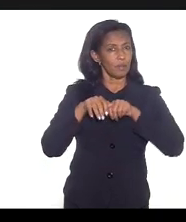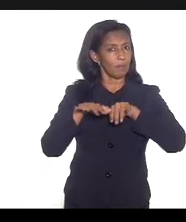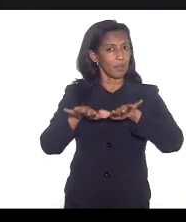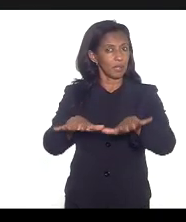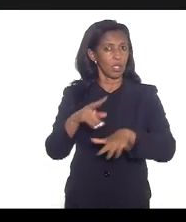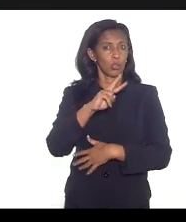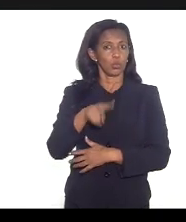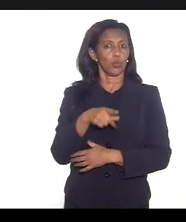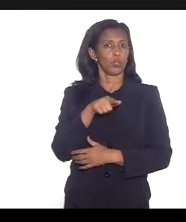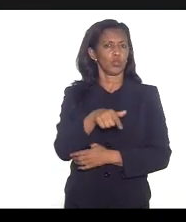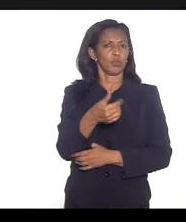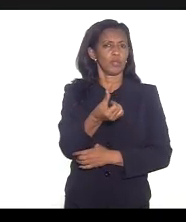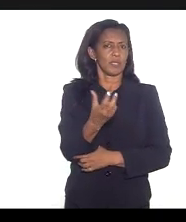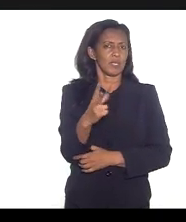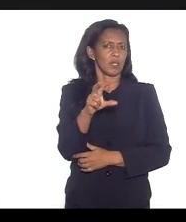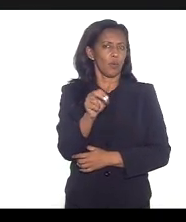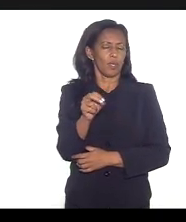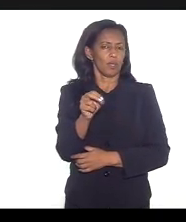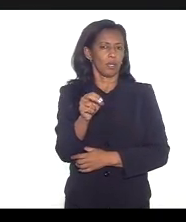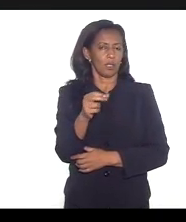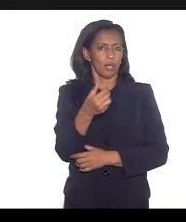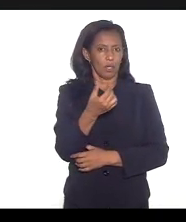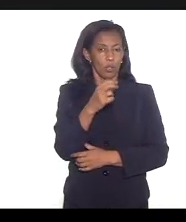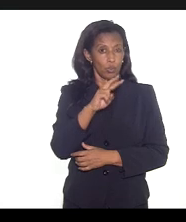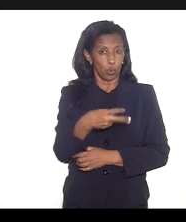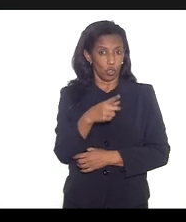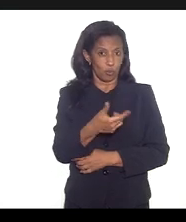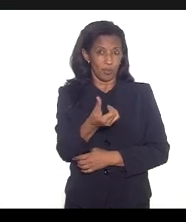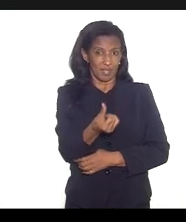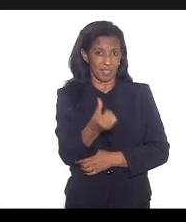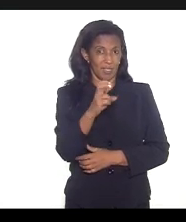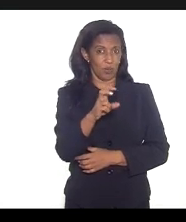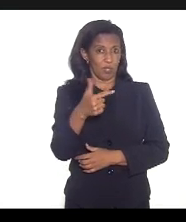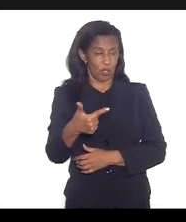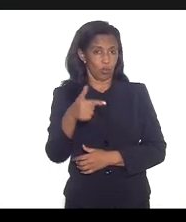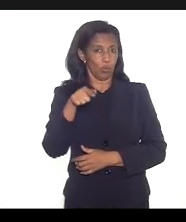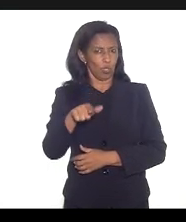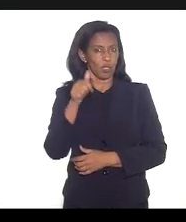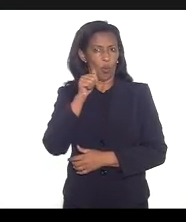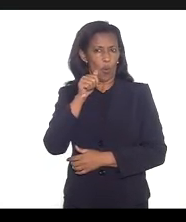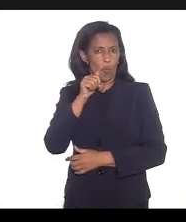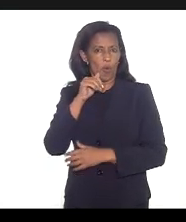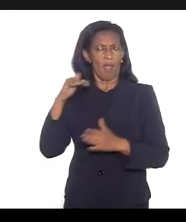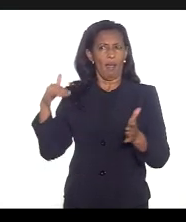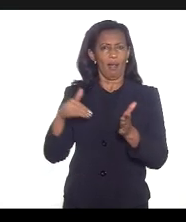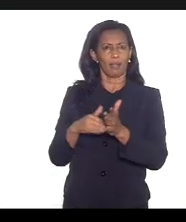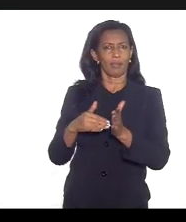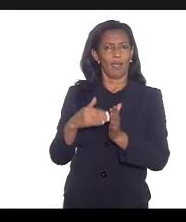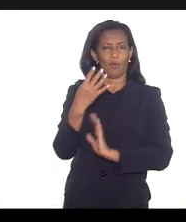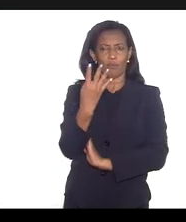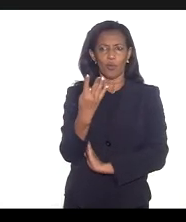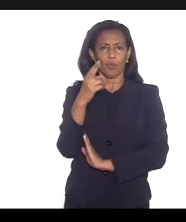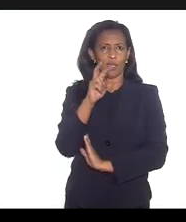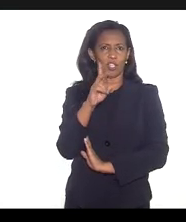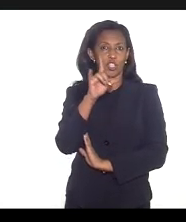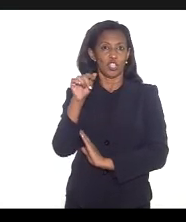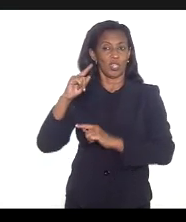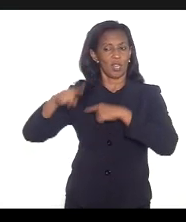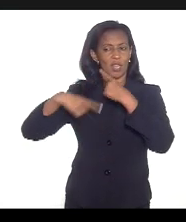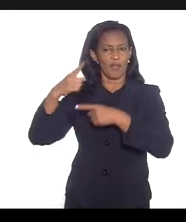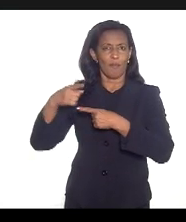academia 2.652 casos de polvilho entre por pedras que são mulheres até 45 dias após o